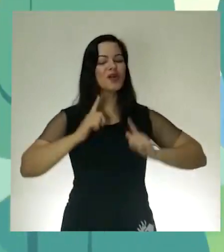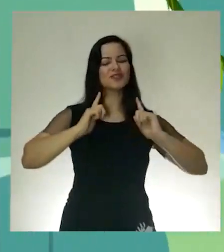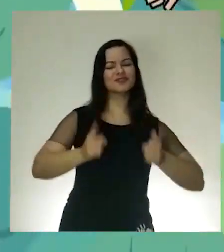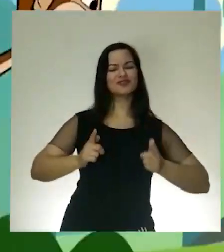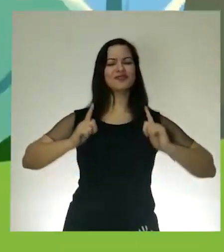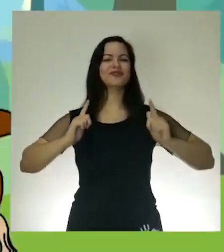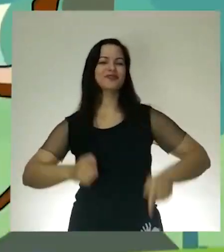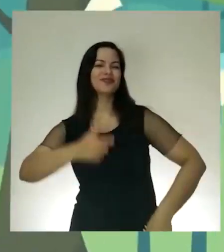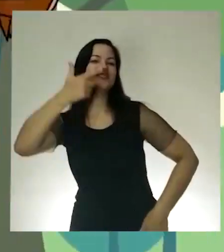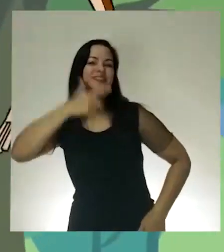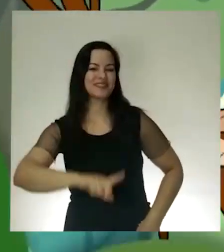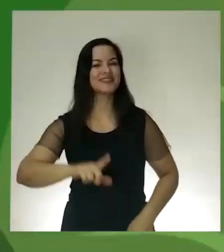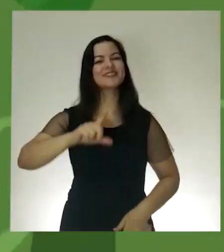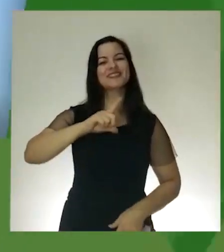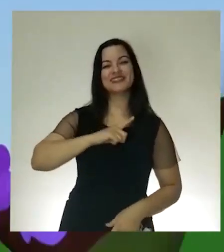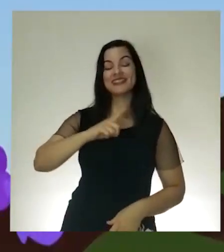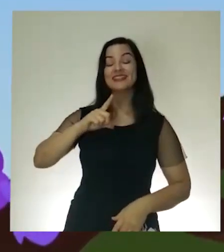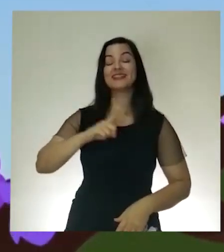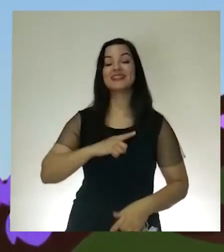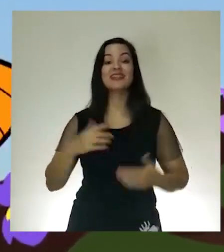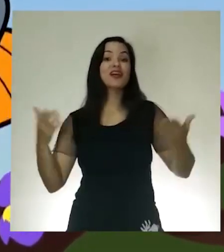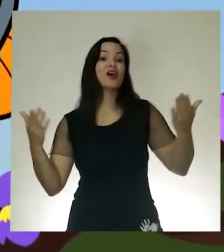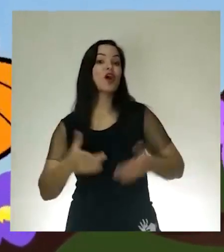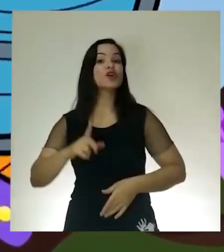Hoje tem mais uma aventura.